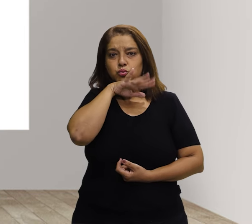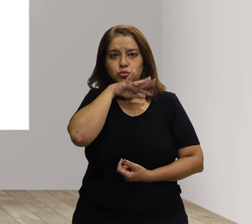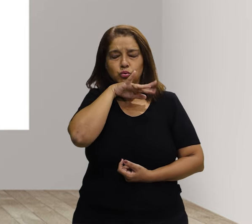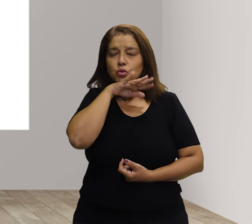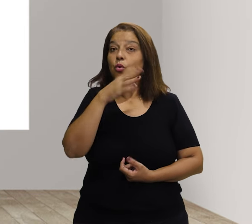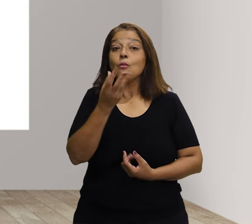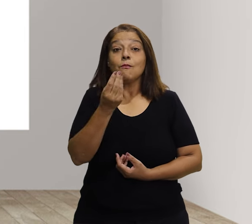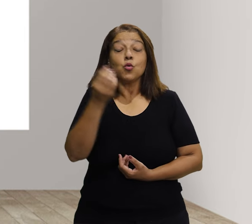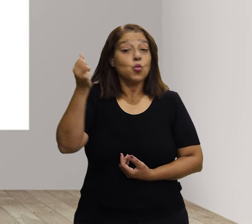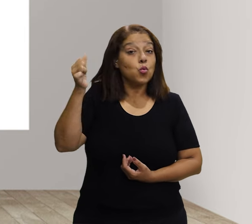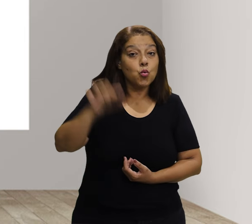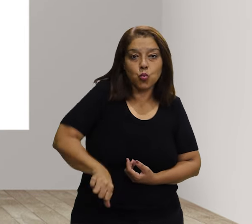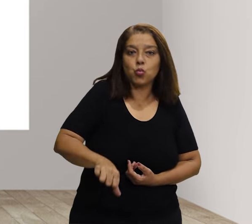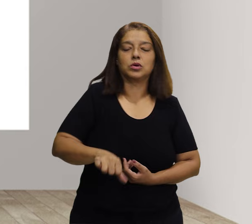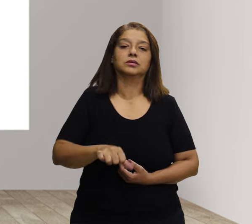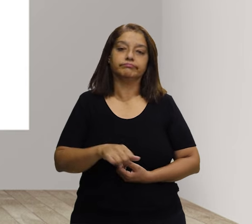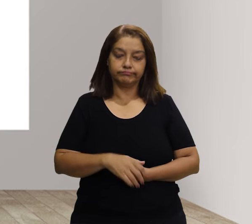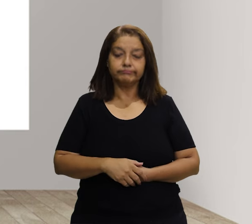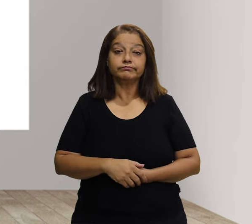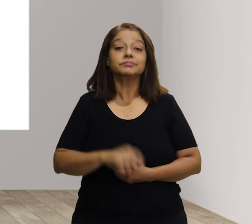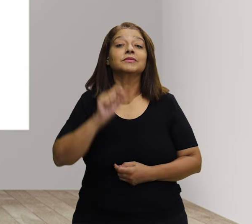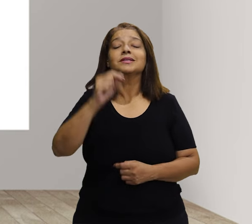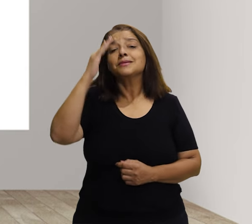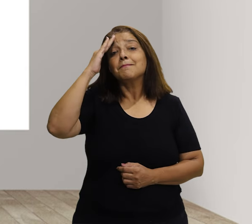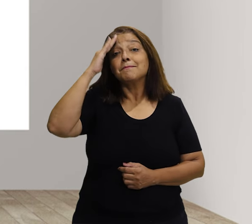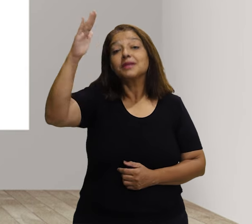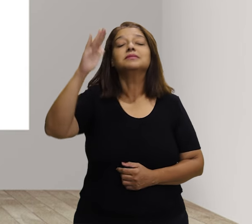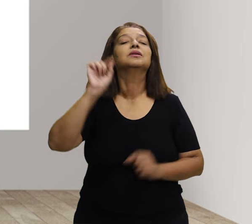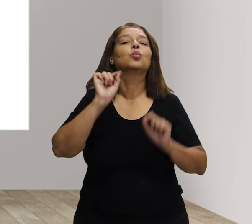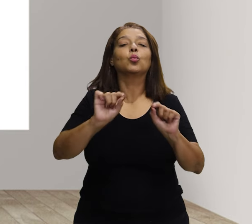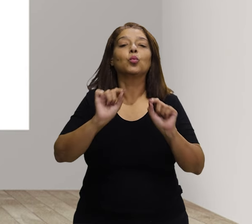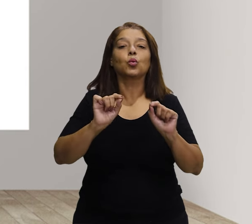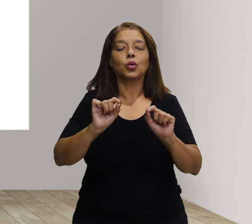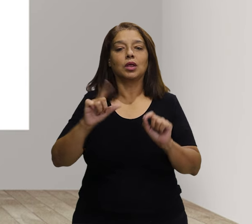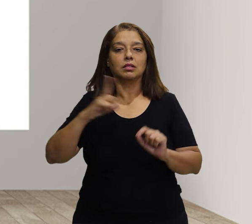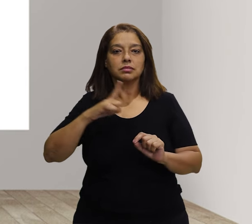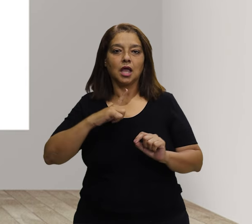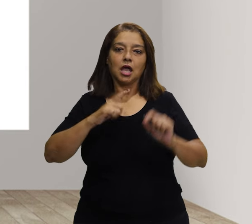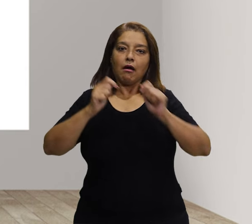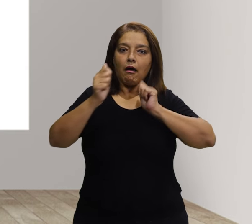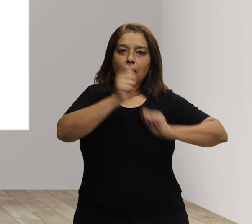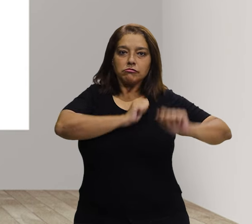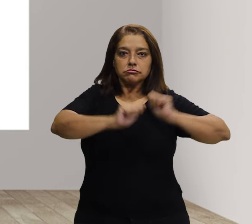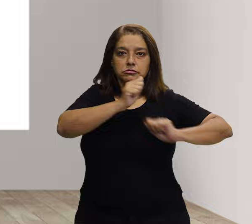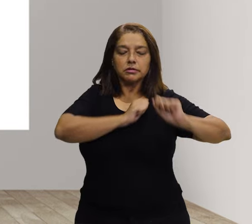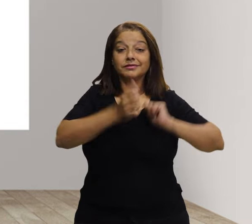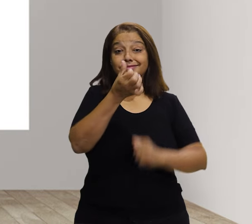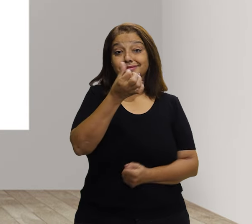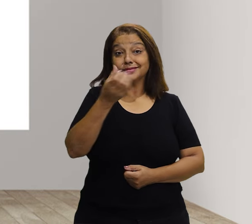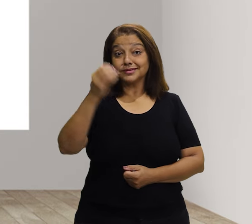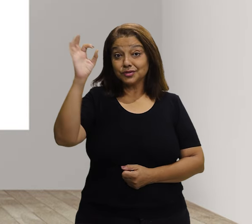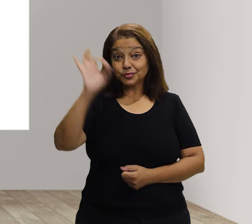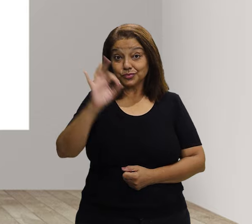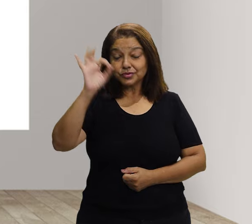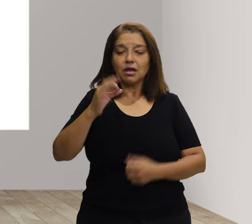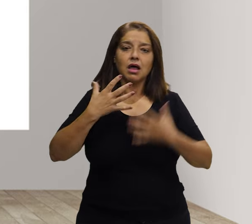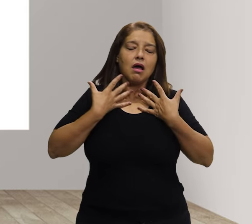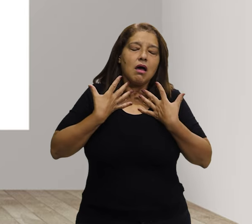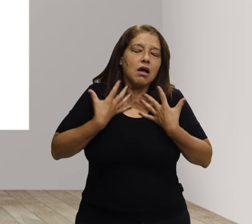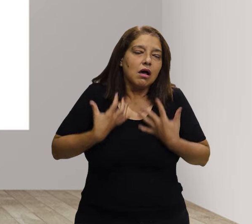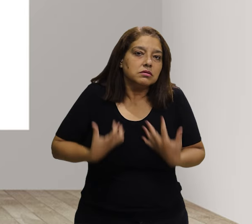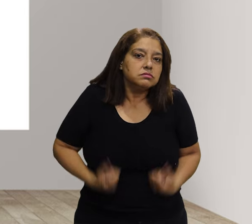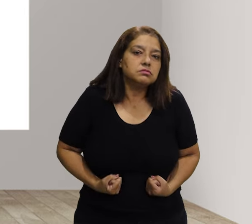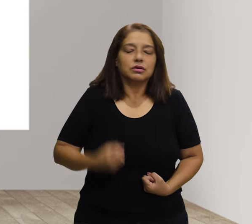apresentados foram ansiedade, com 60%, cansaço excessivo, com 48%, e problemas